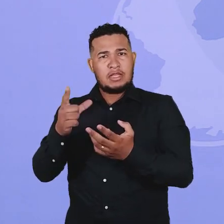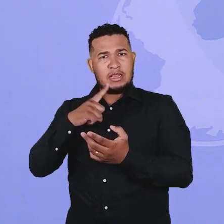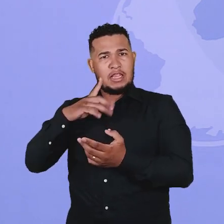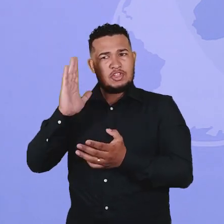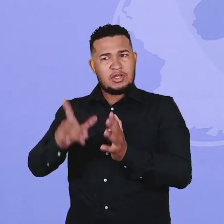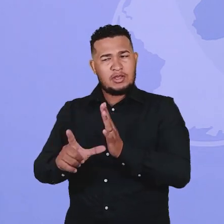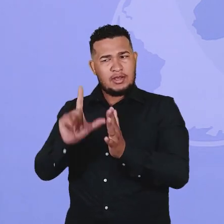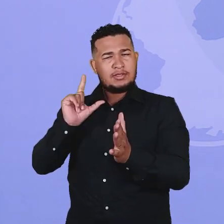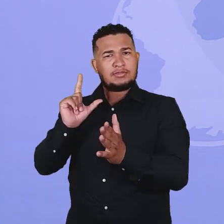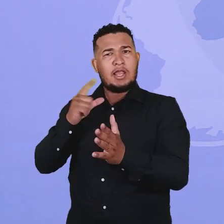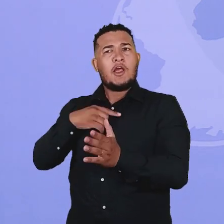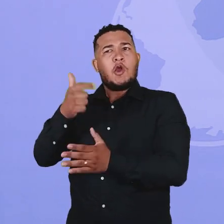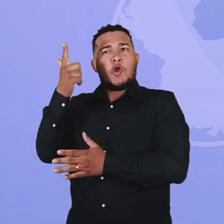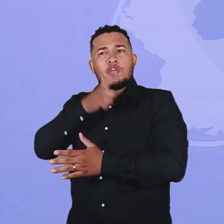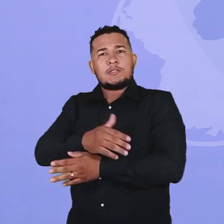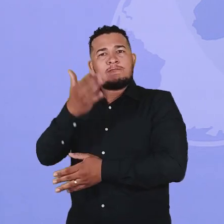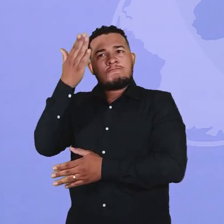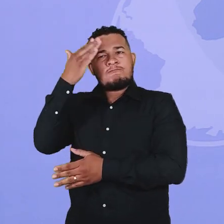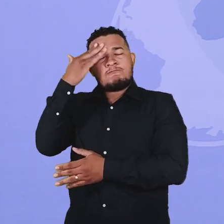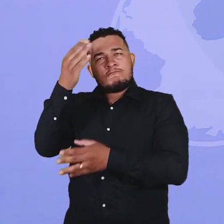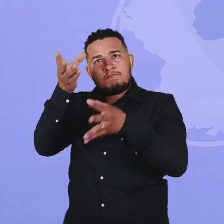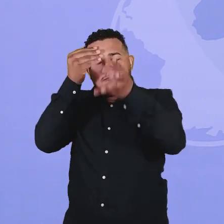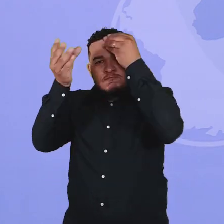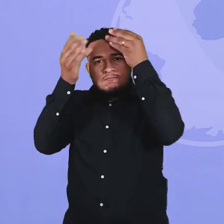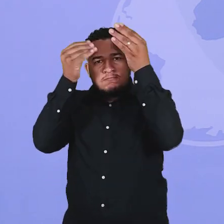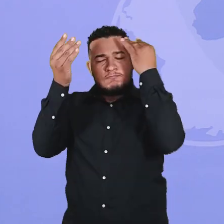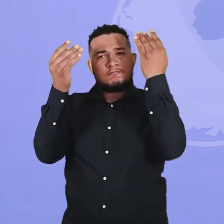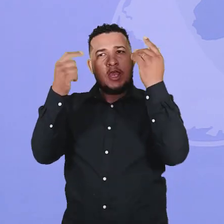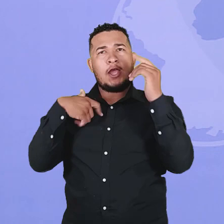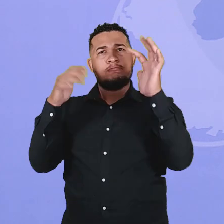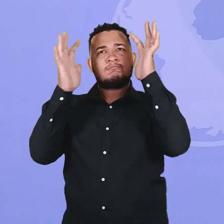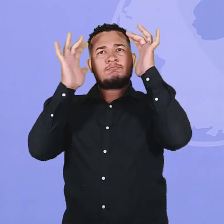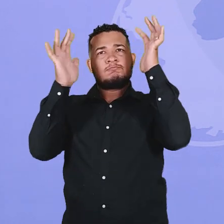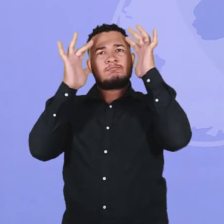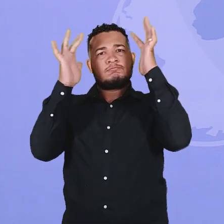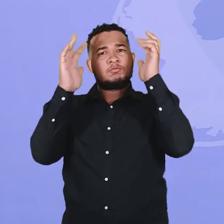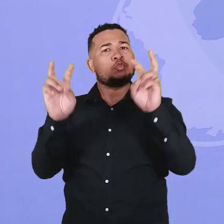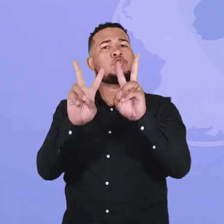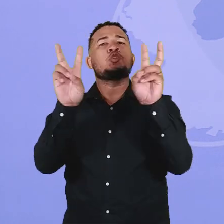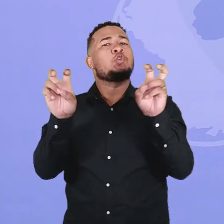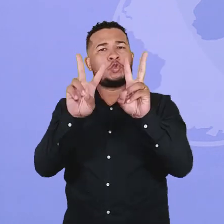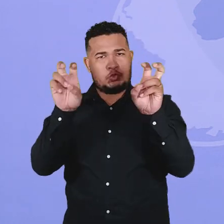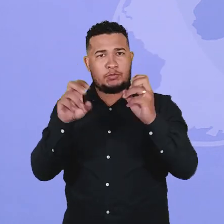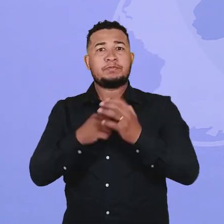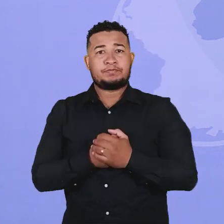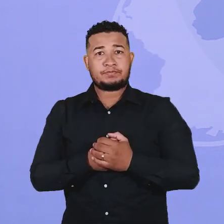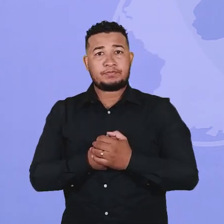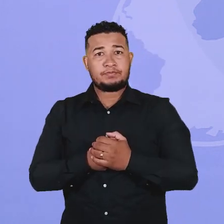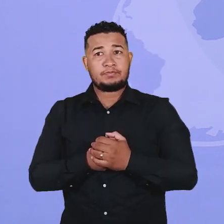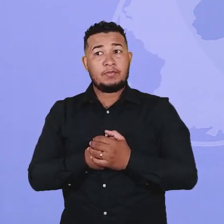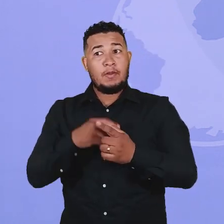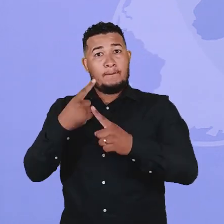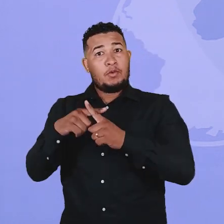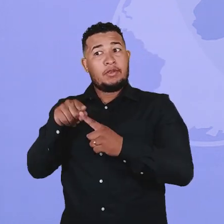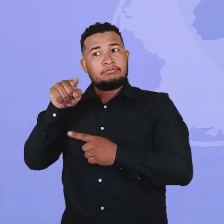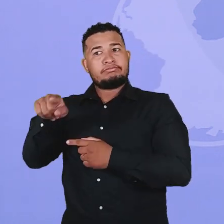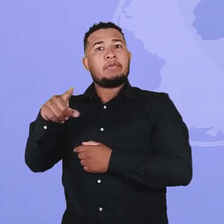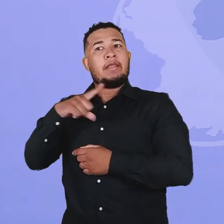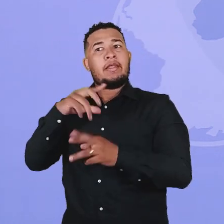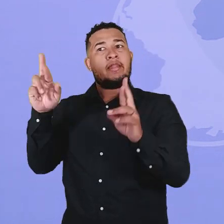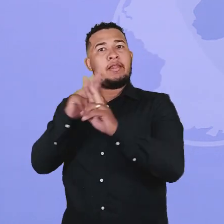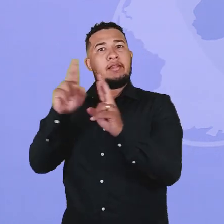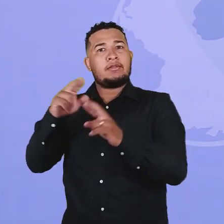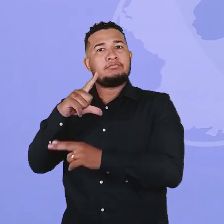foi gerado conhecimento nessa aluna? Isso me indagou e eu comecei a refletir acerca de algumas coisas. Porque a informação